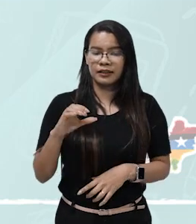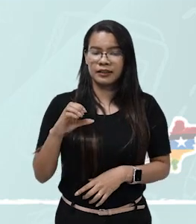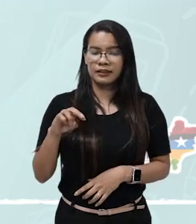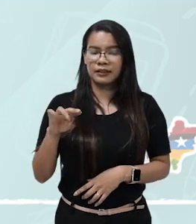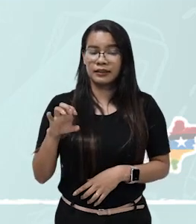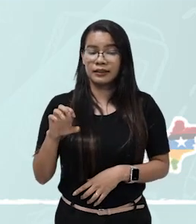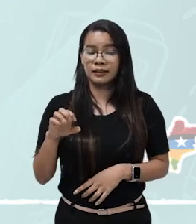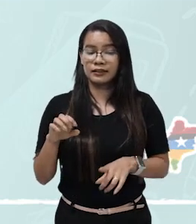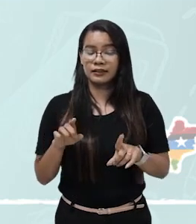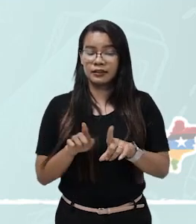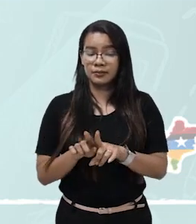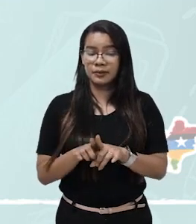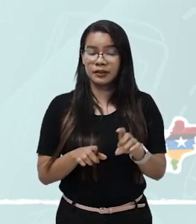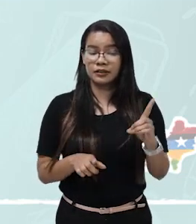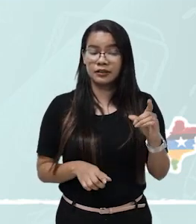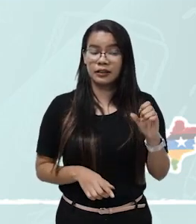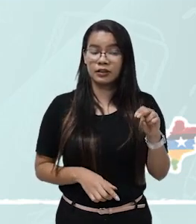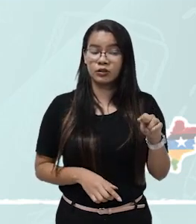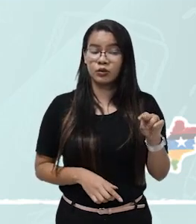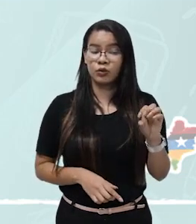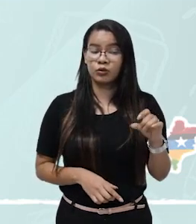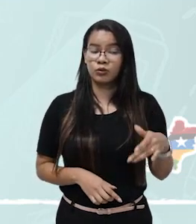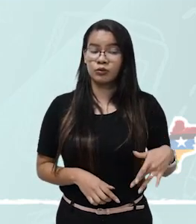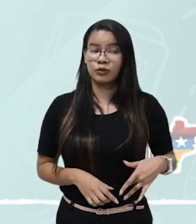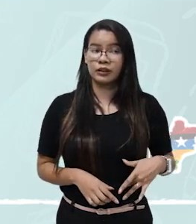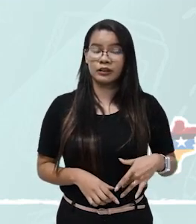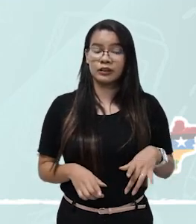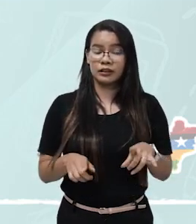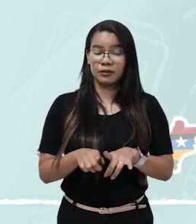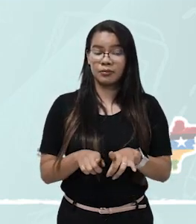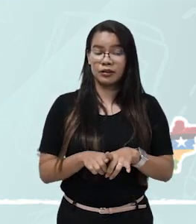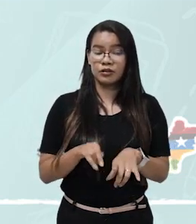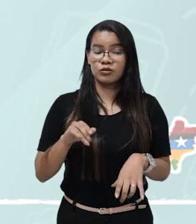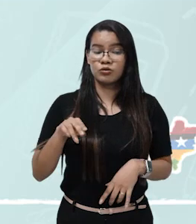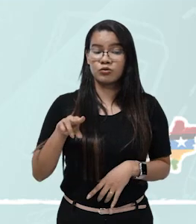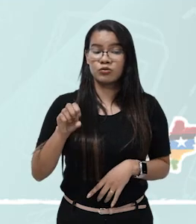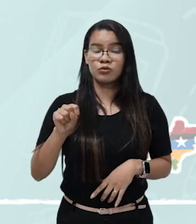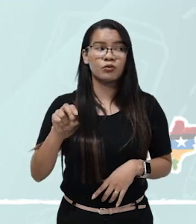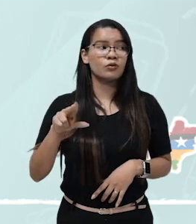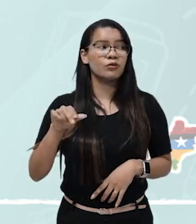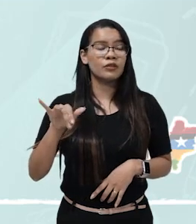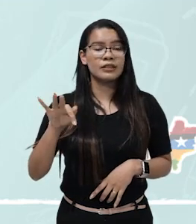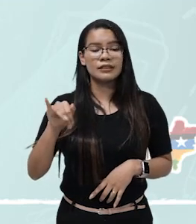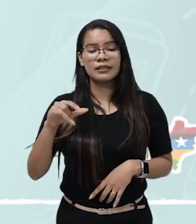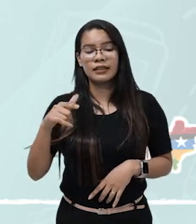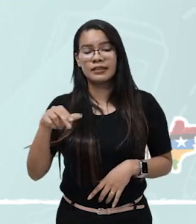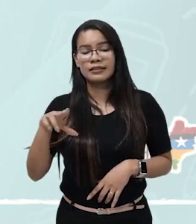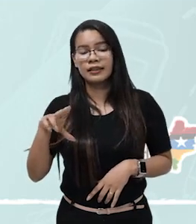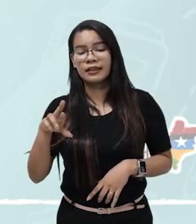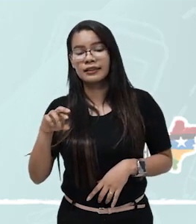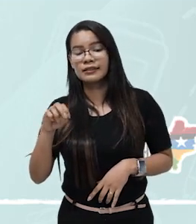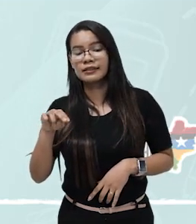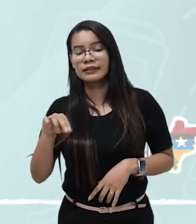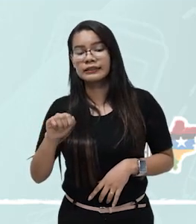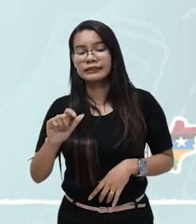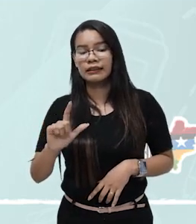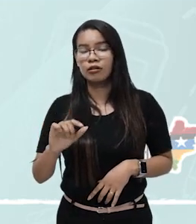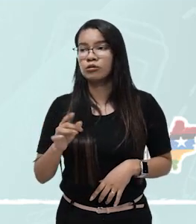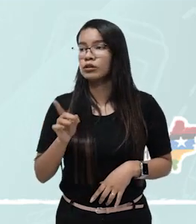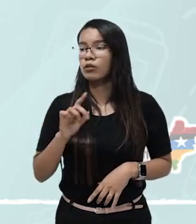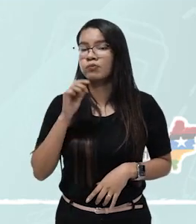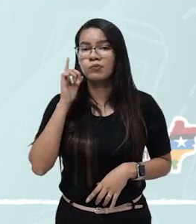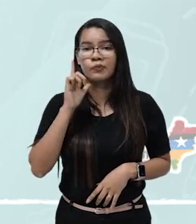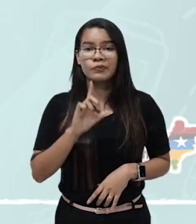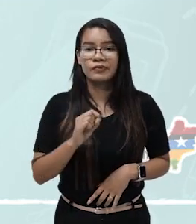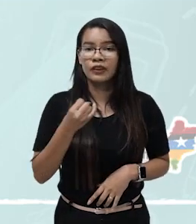acne. Dano no fígado, insuficiência renal, tá certo? Dano no fígado, insuficiência renal, o fígado não